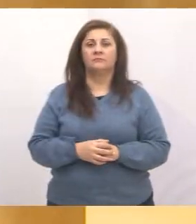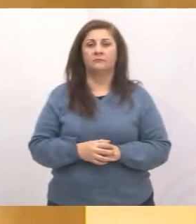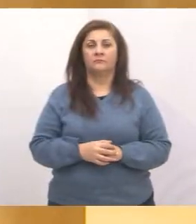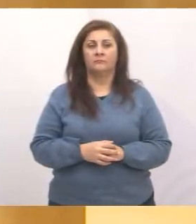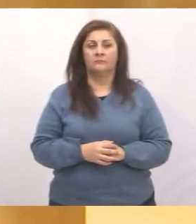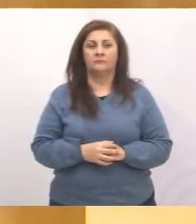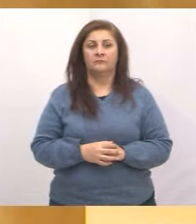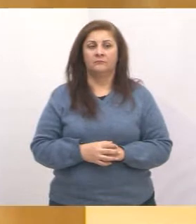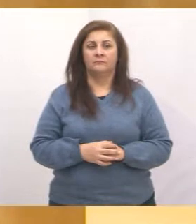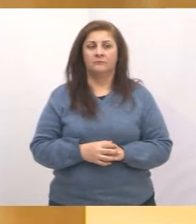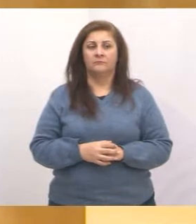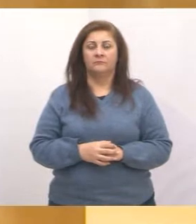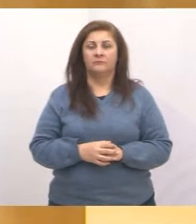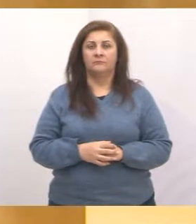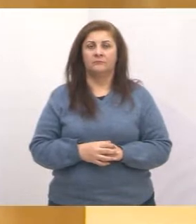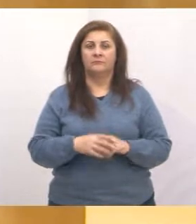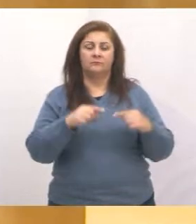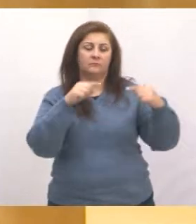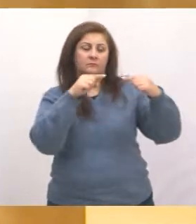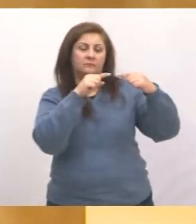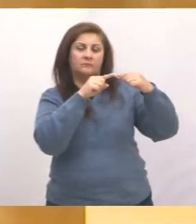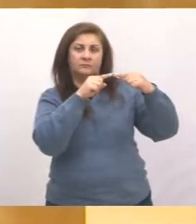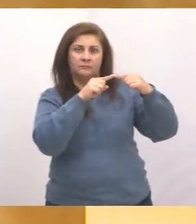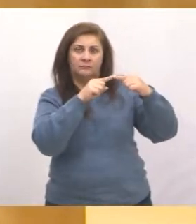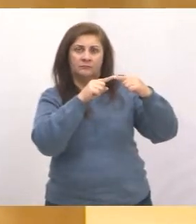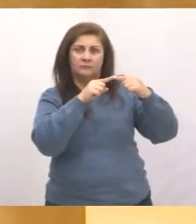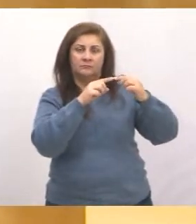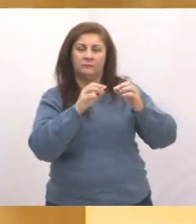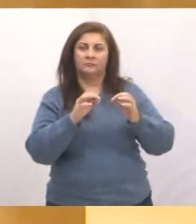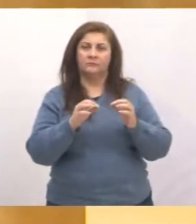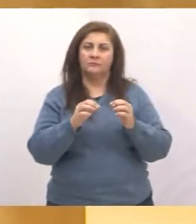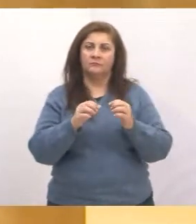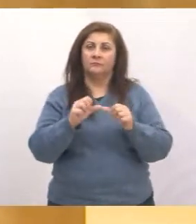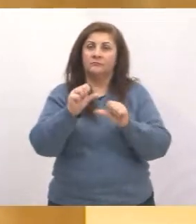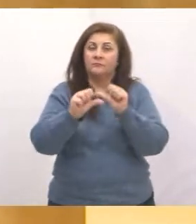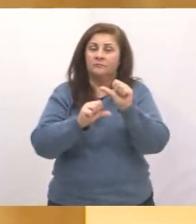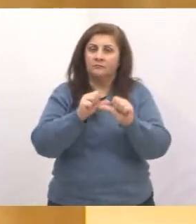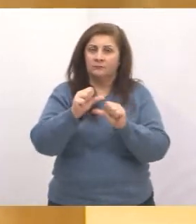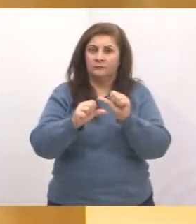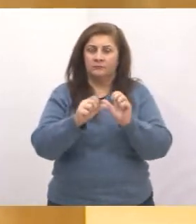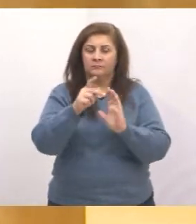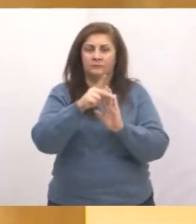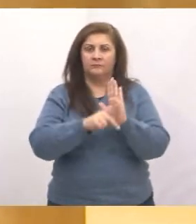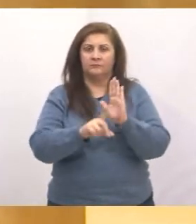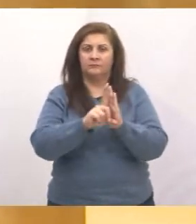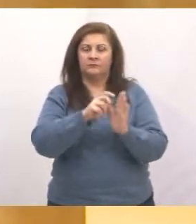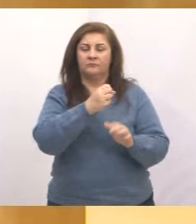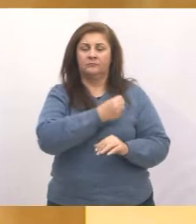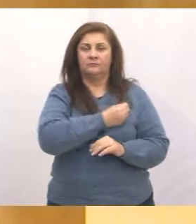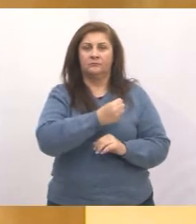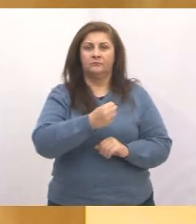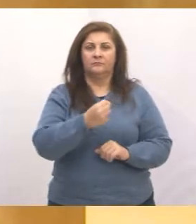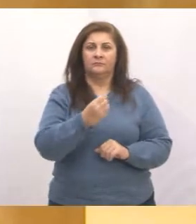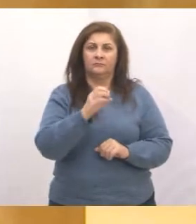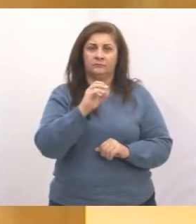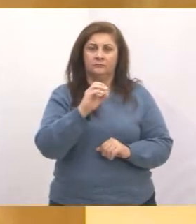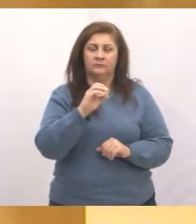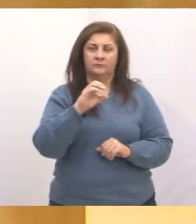presente a finalidade de propor modificação ao projeto de lei número